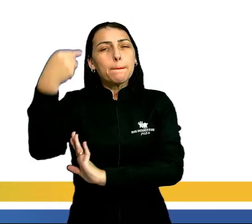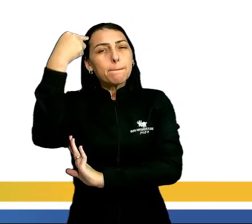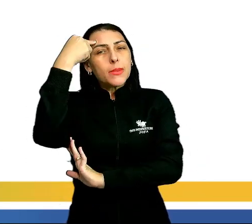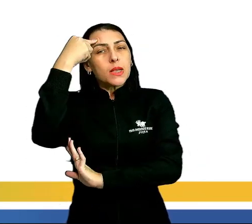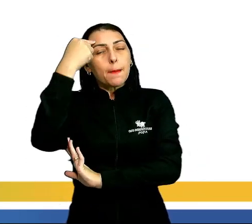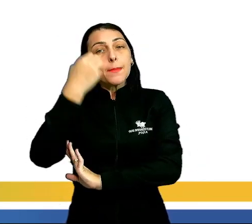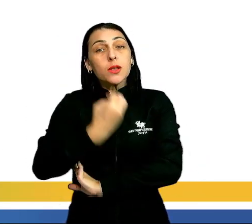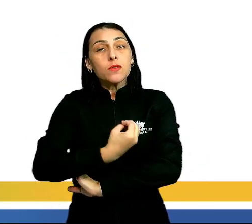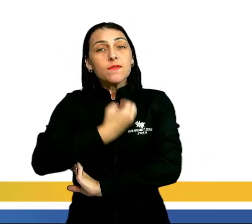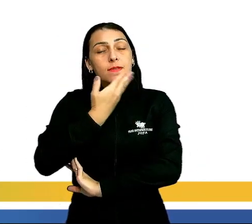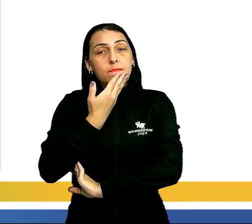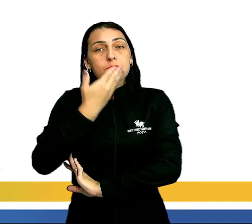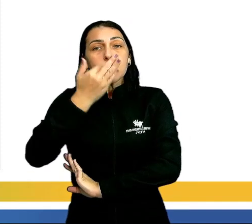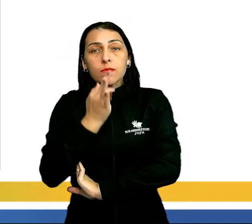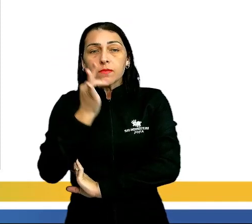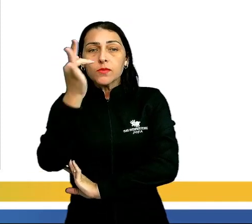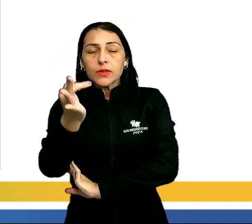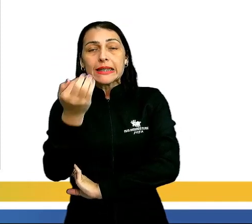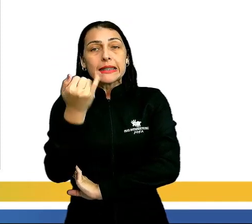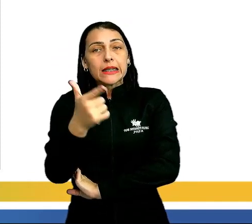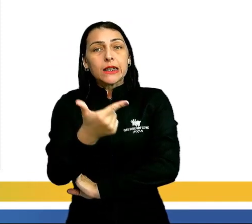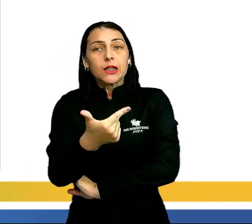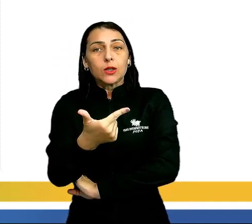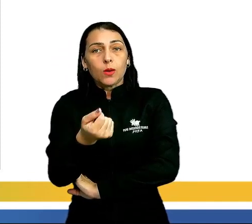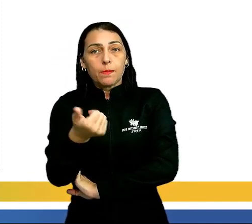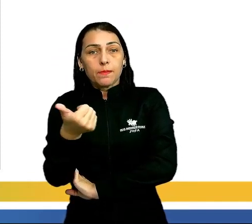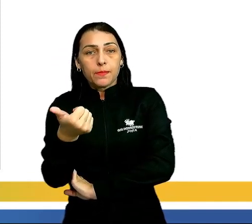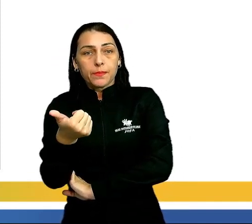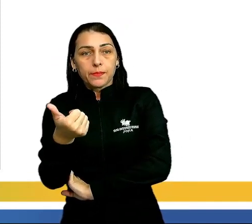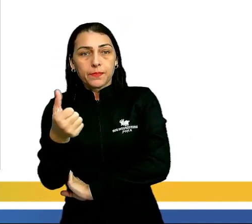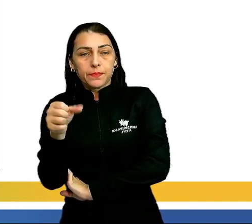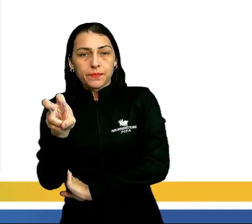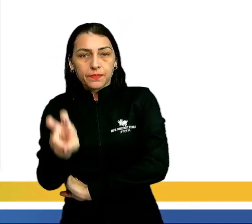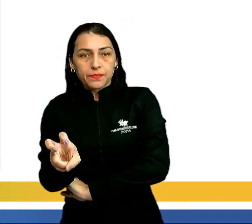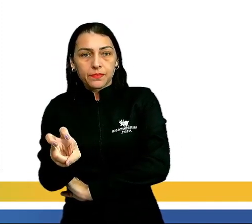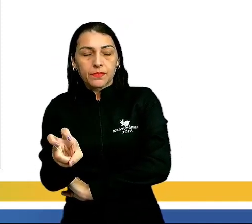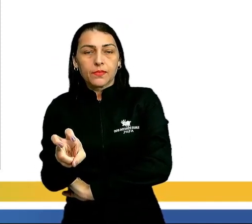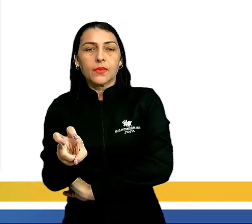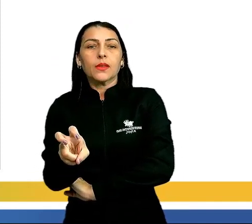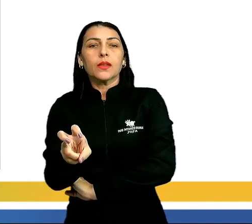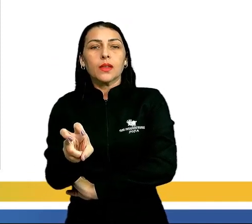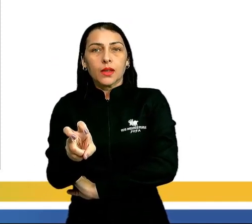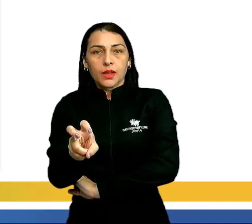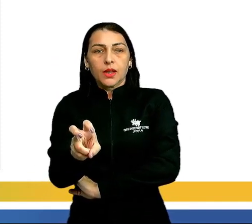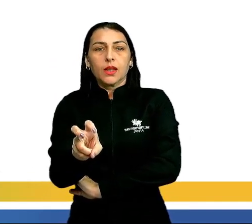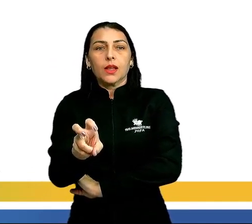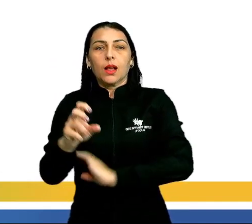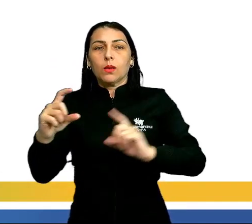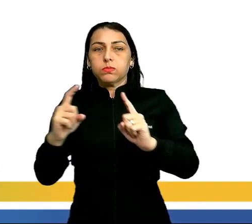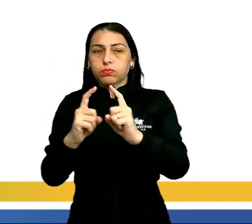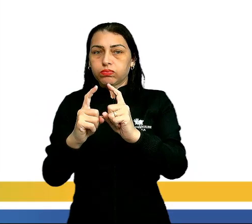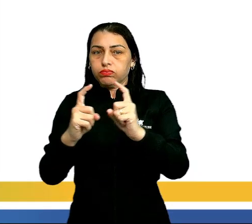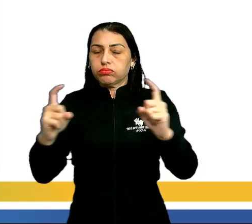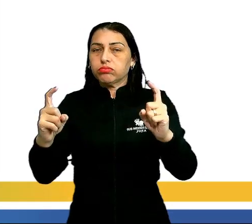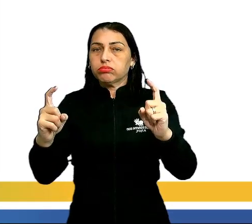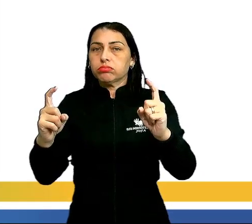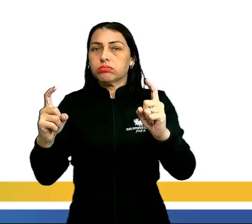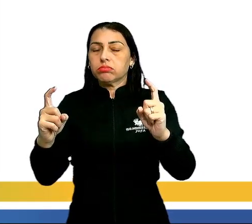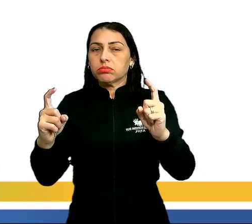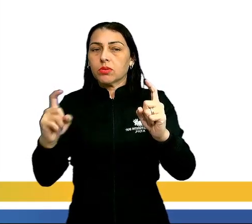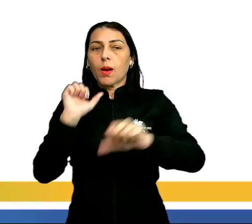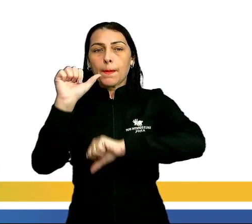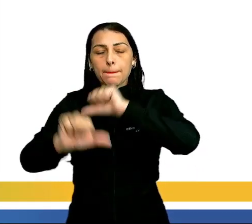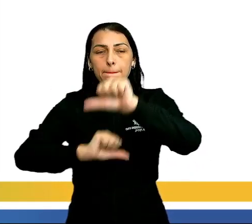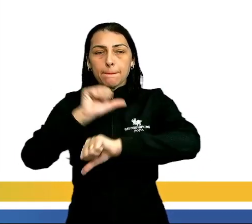expectativa de vida. Então, se em 2015 a gente tinha um topo bem estreito, aqui a gente já percebe